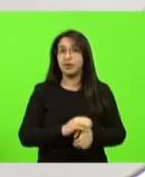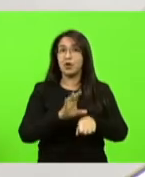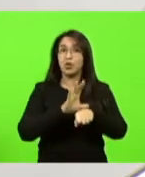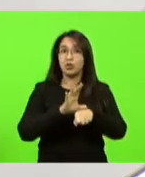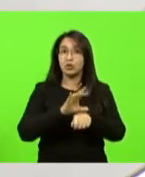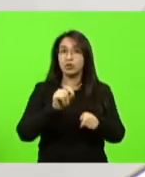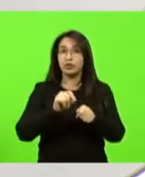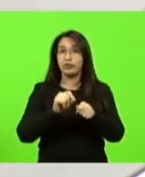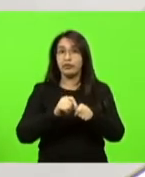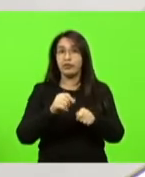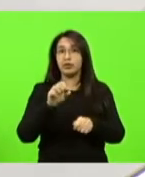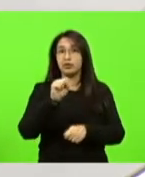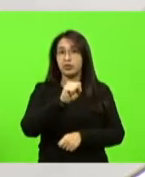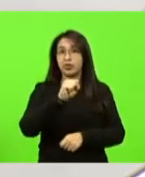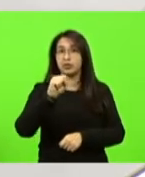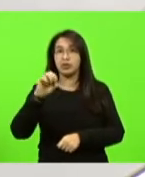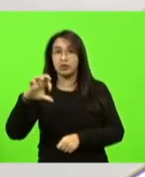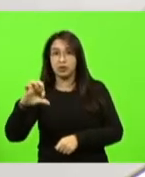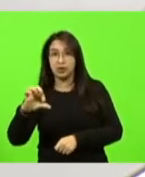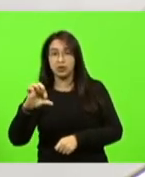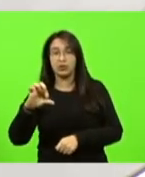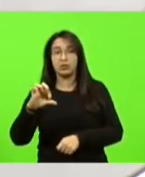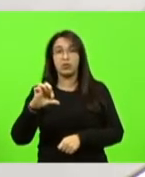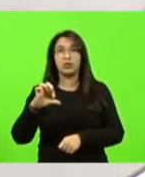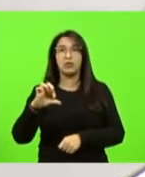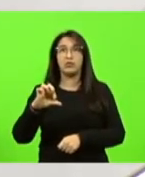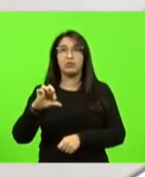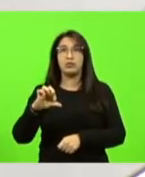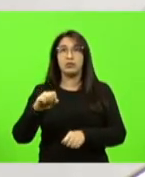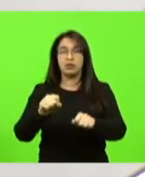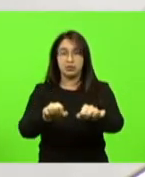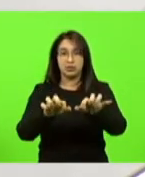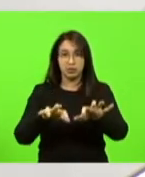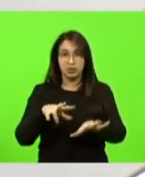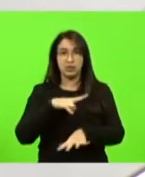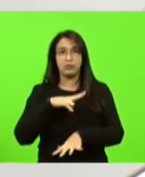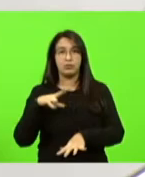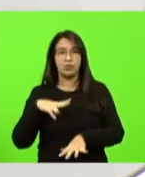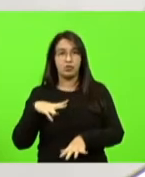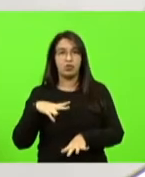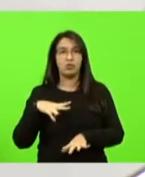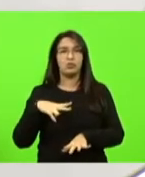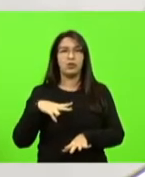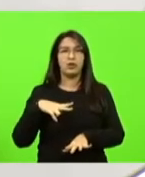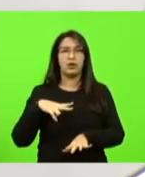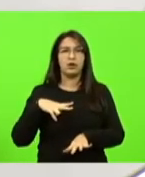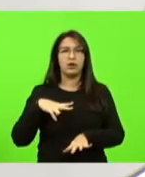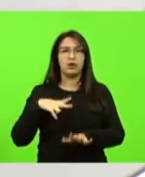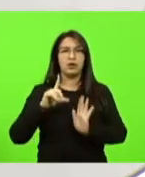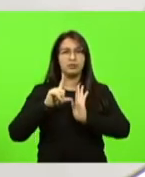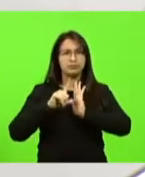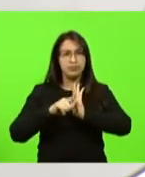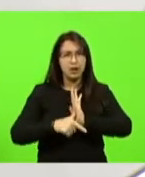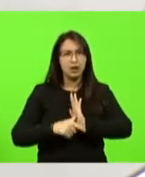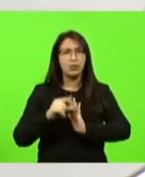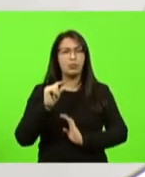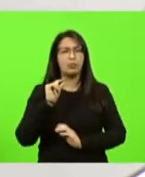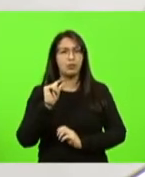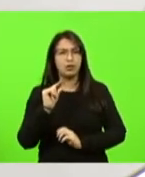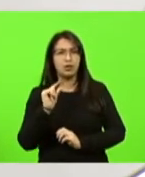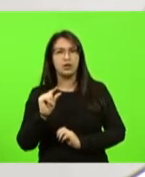89, a do Estado de Santa Catarina. Por que não fazer uma audiência pública, tardar mais 30 dias,